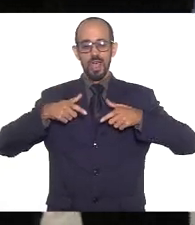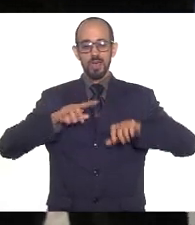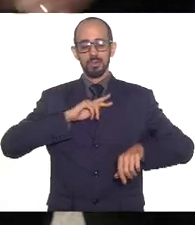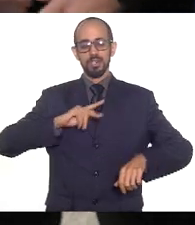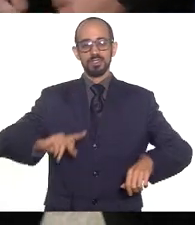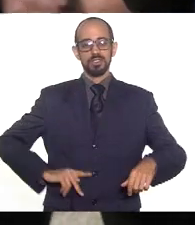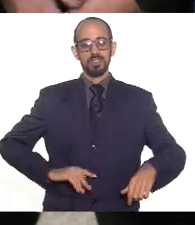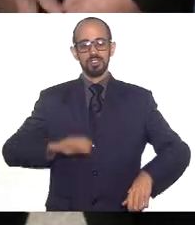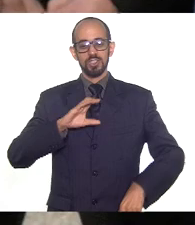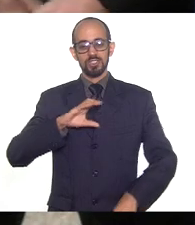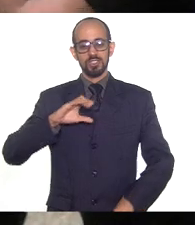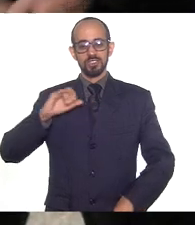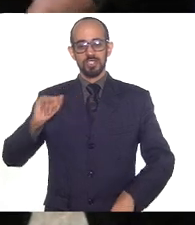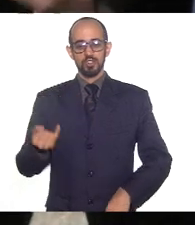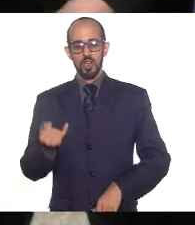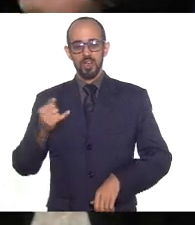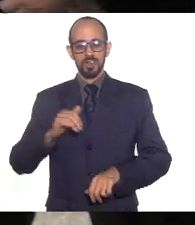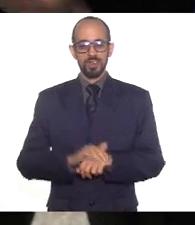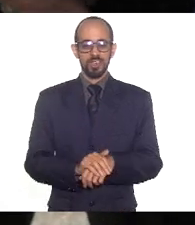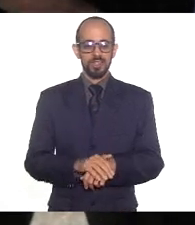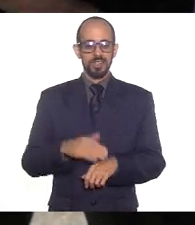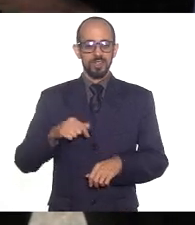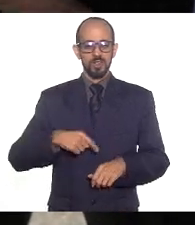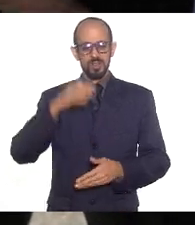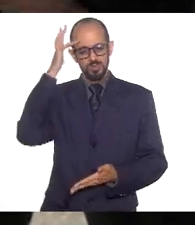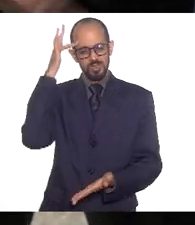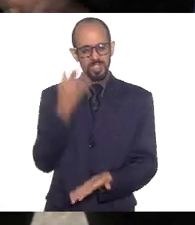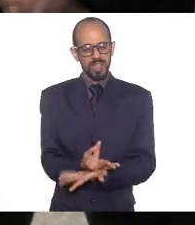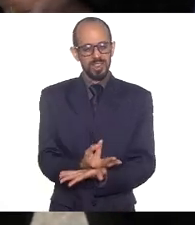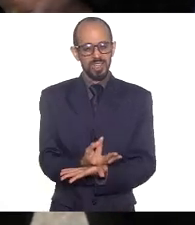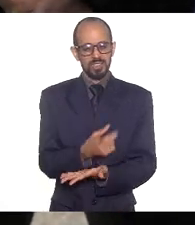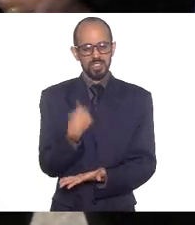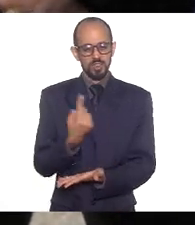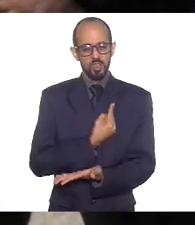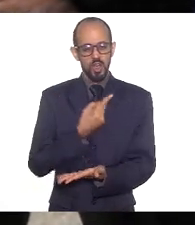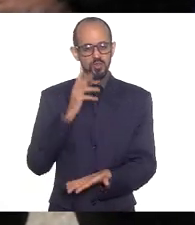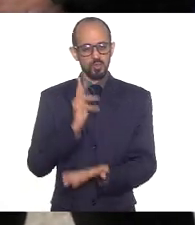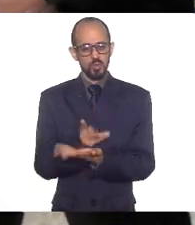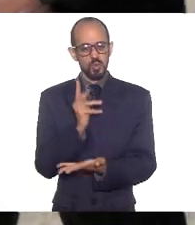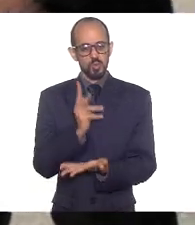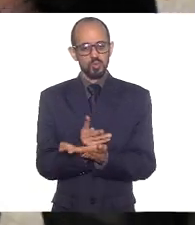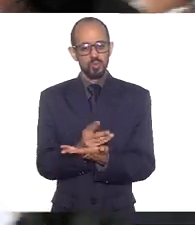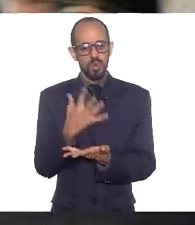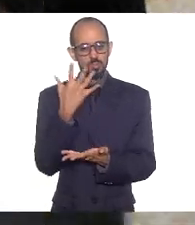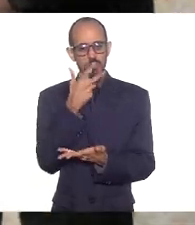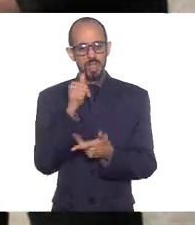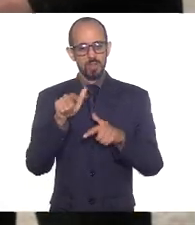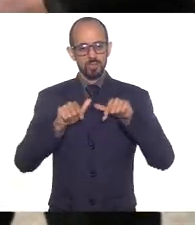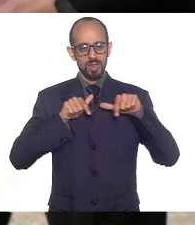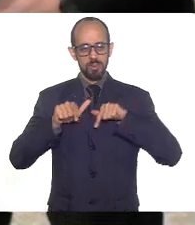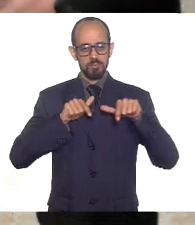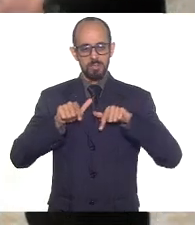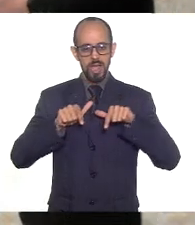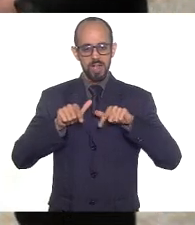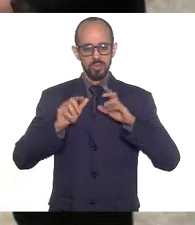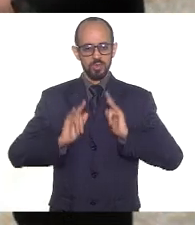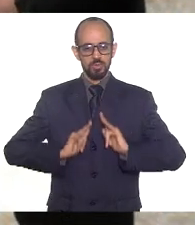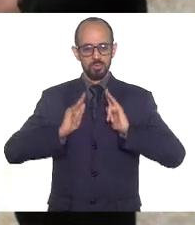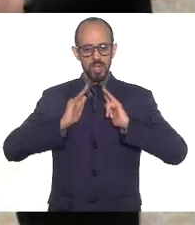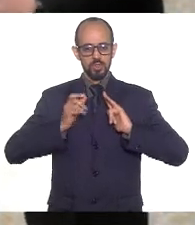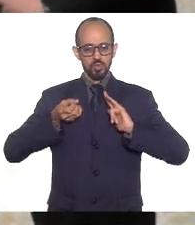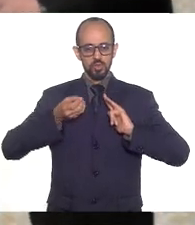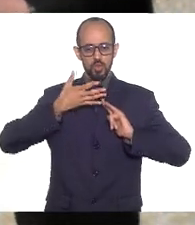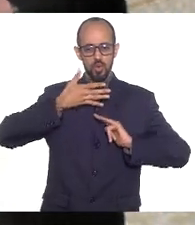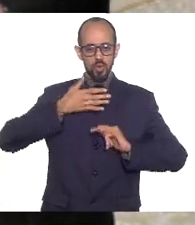presidido a comissão de funções justiça e certeza que nós continuaremos um excelente belíssimo trabalho no prédio